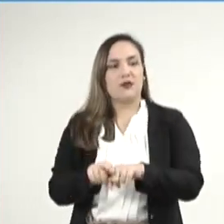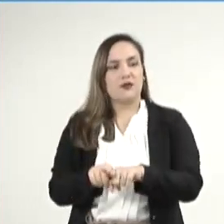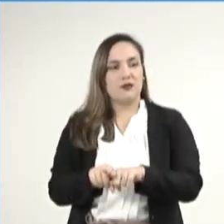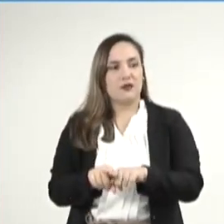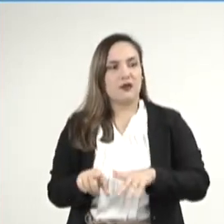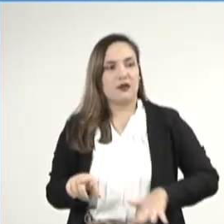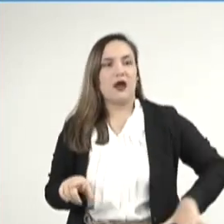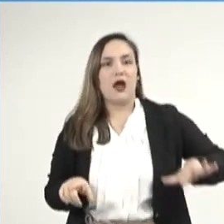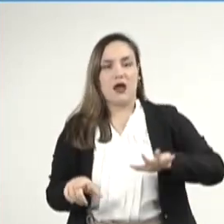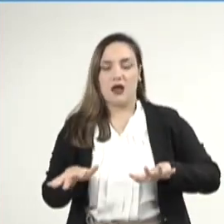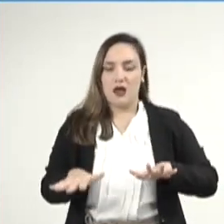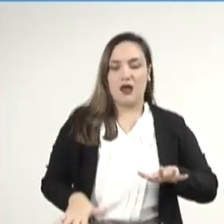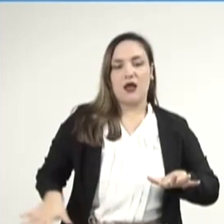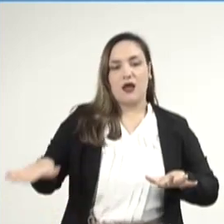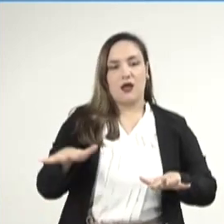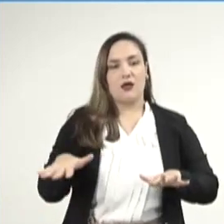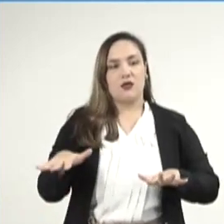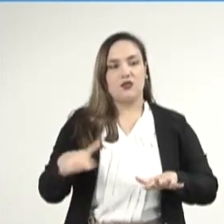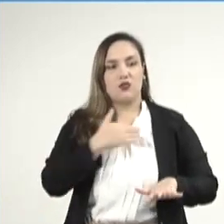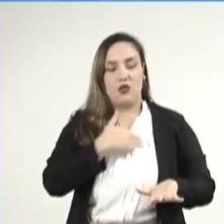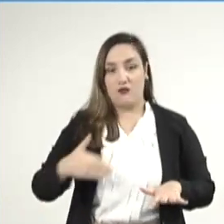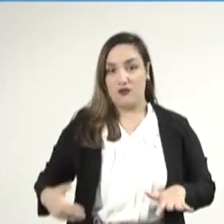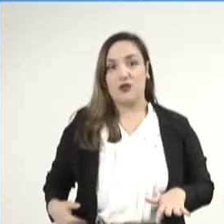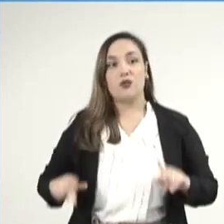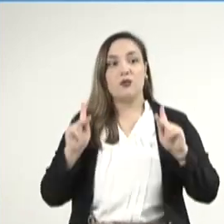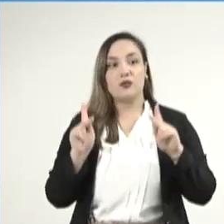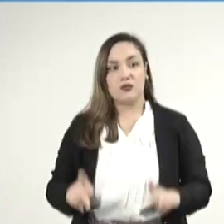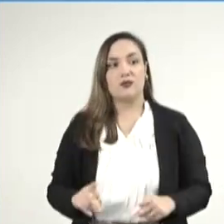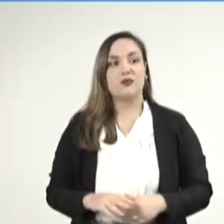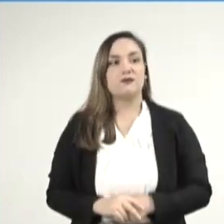com setores do poder público.